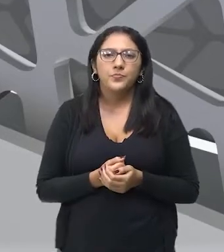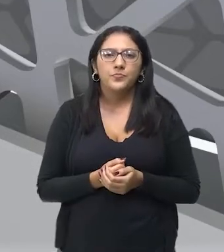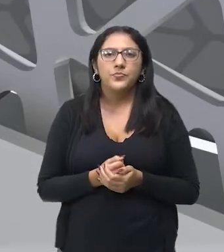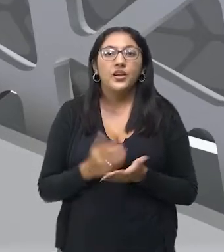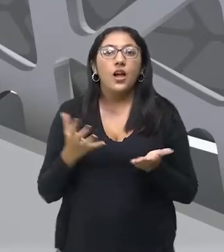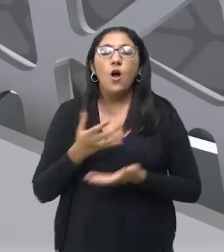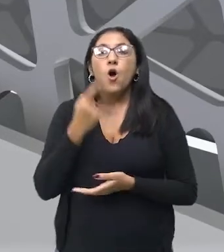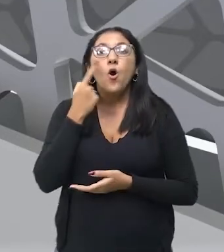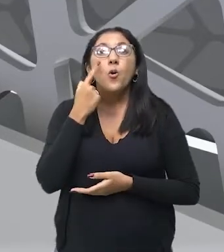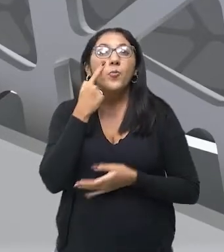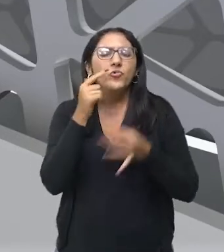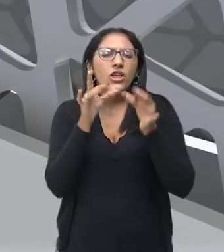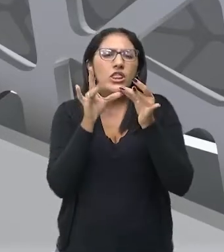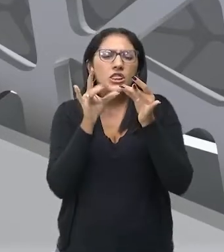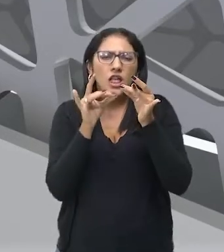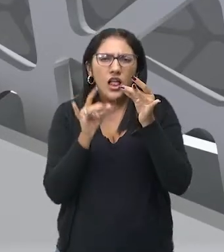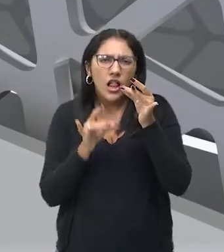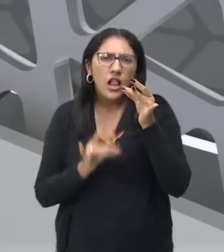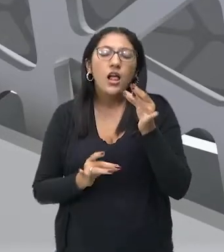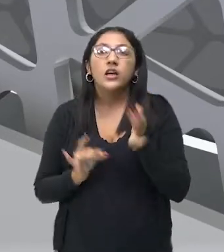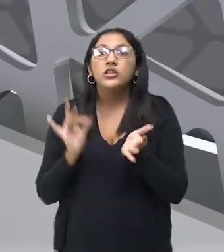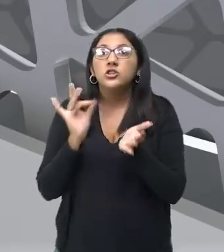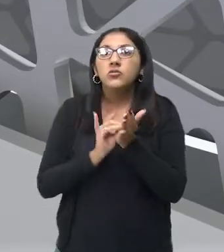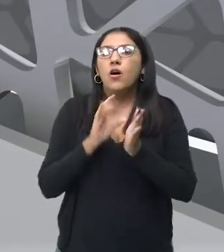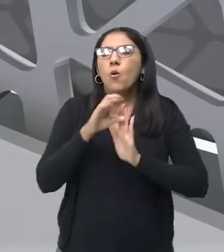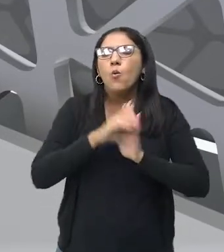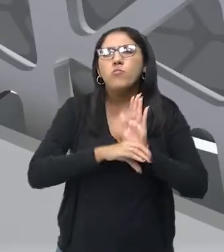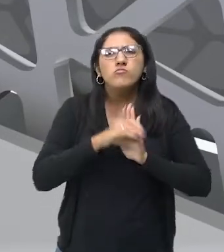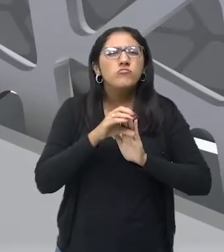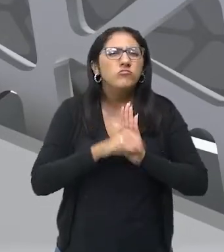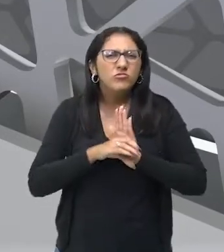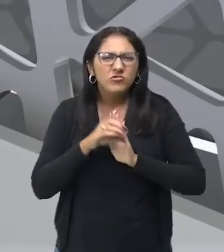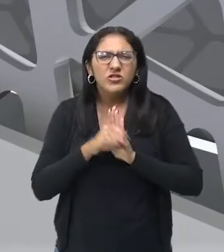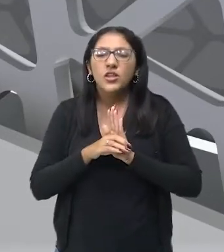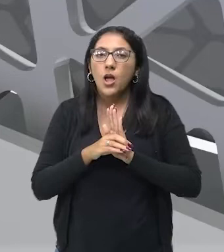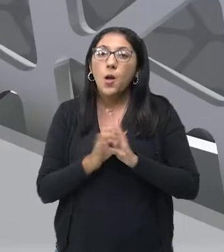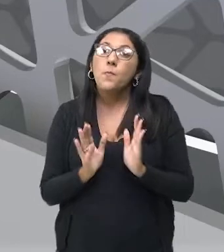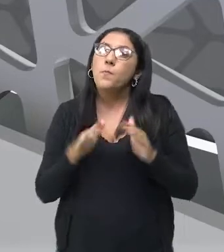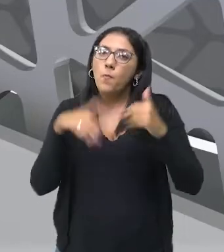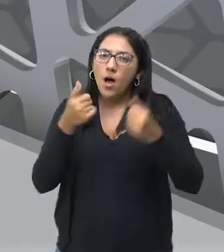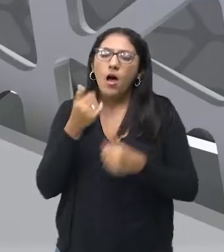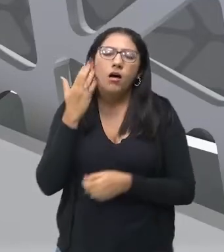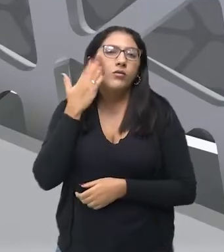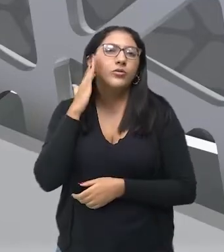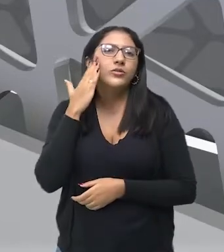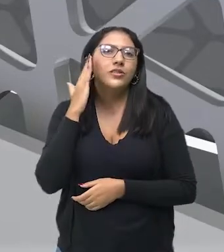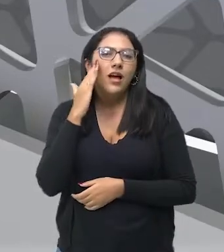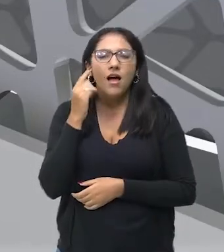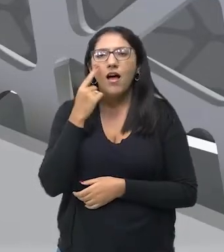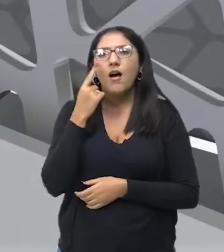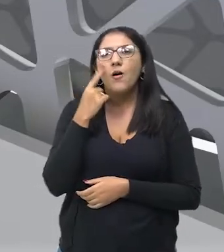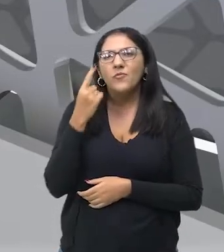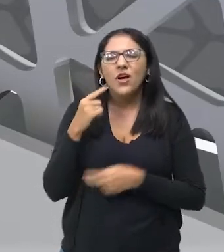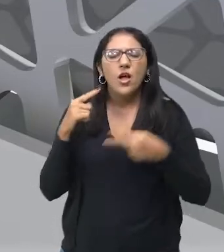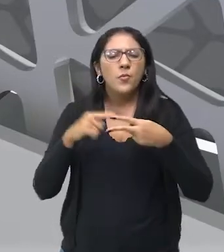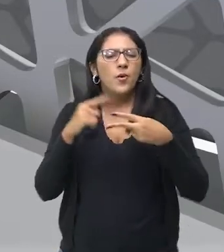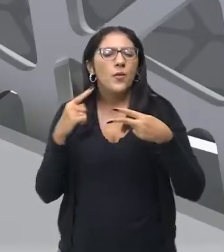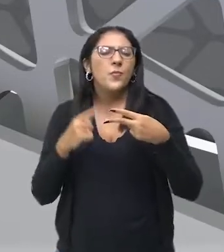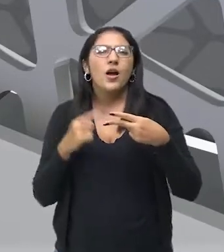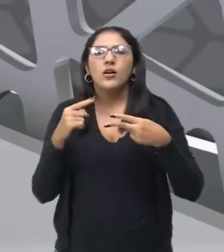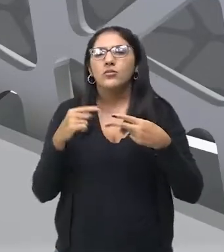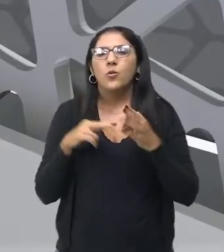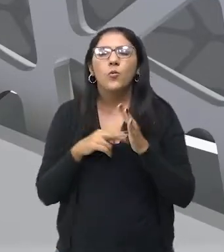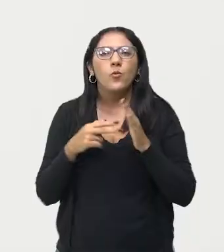então definir, vamos apresentar conceito para que fique mais claro para vocês do que é um fato, do que é uma